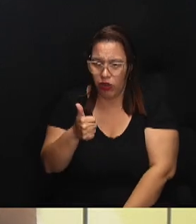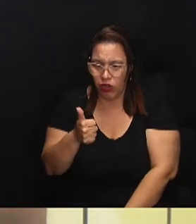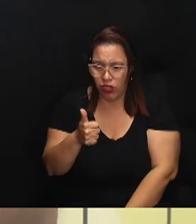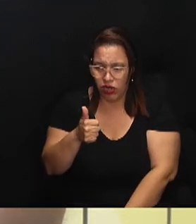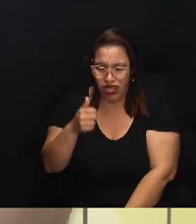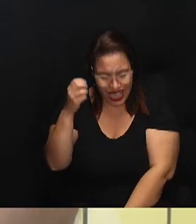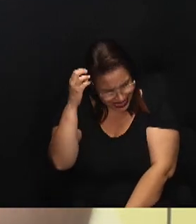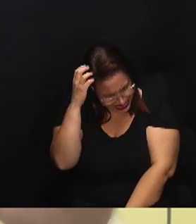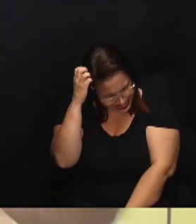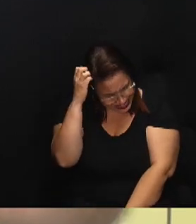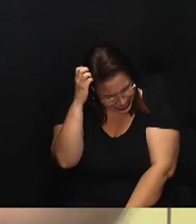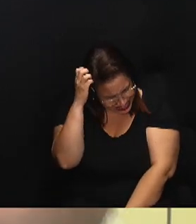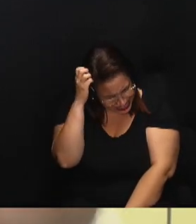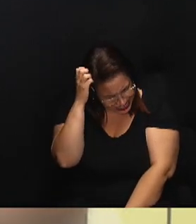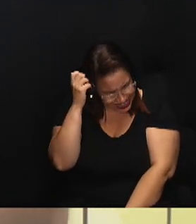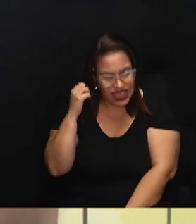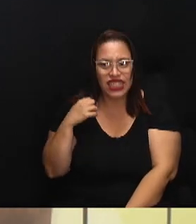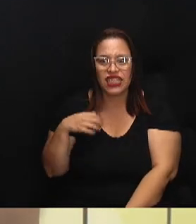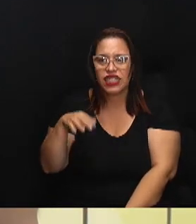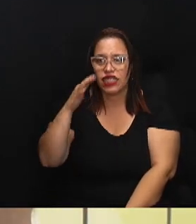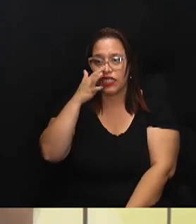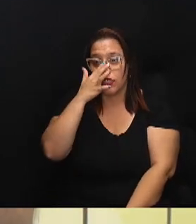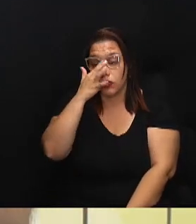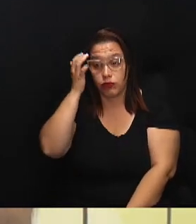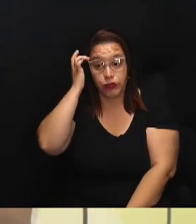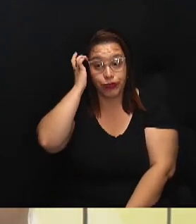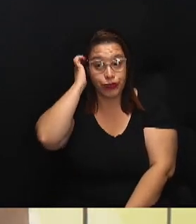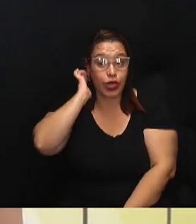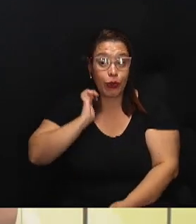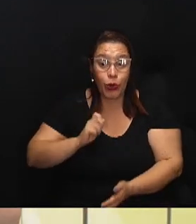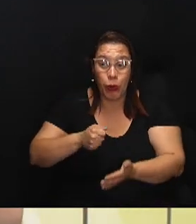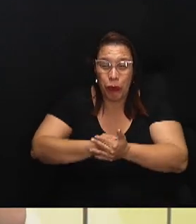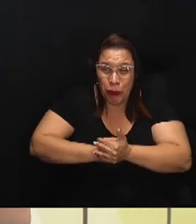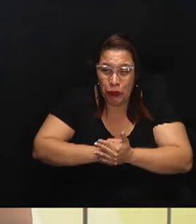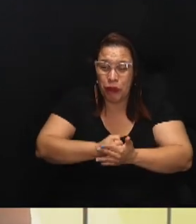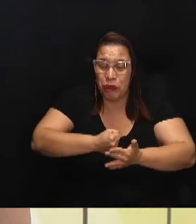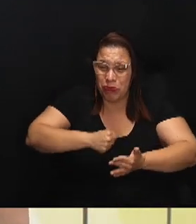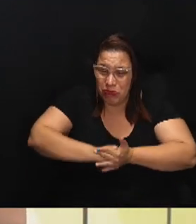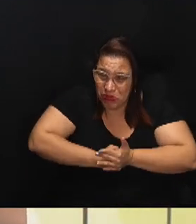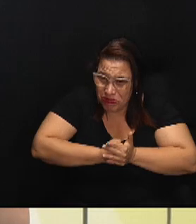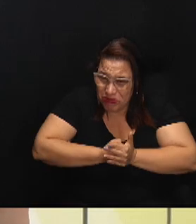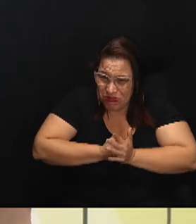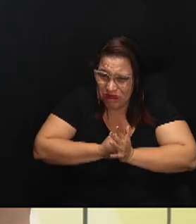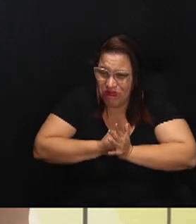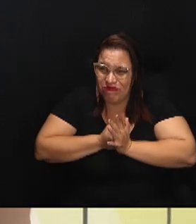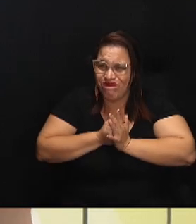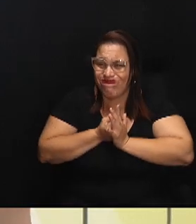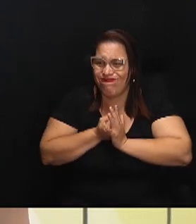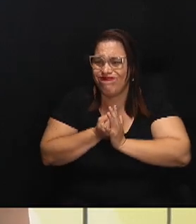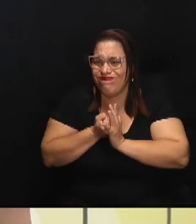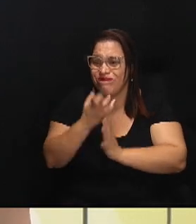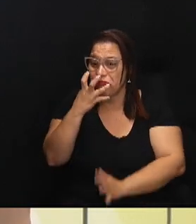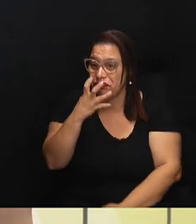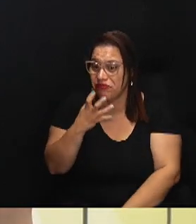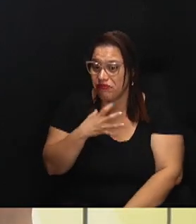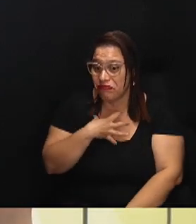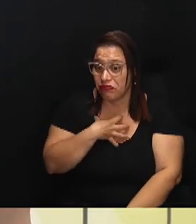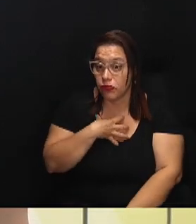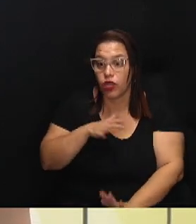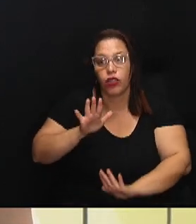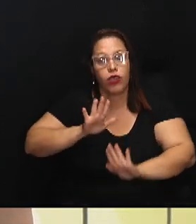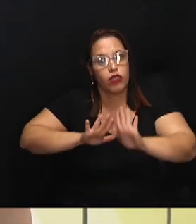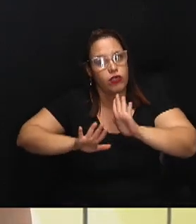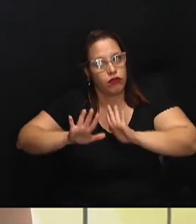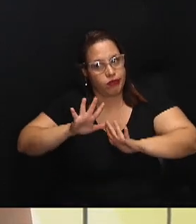se você começar a falar, vai pro shopping, pode ser realmente uma cobrança, né? Que a pessoa pode se sentir mal. Então, tem que tomar muito cuidado